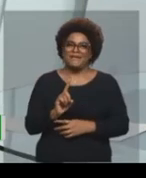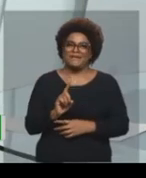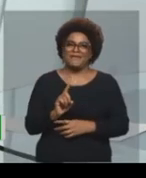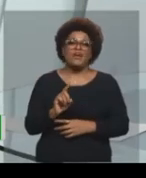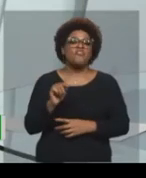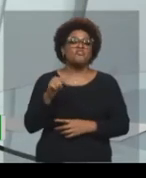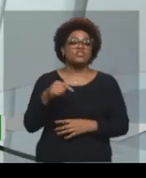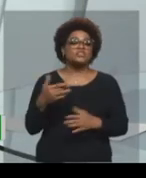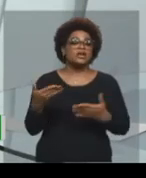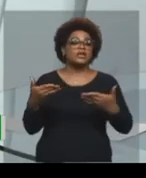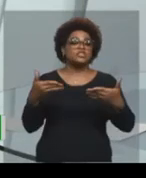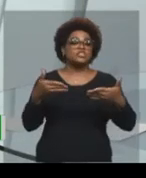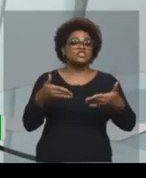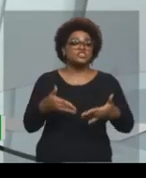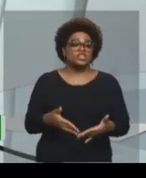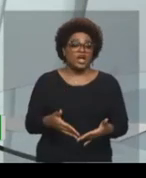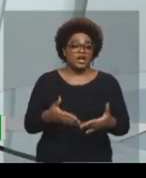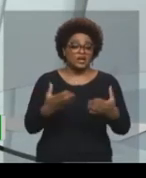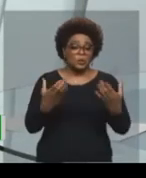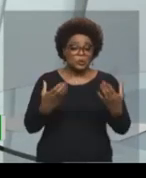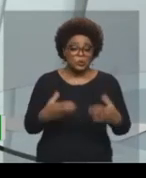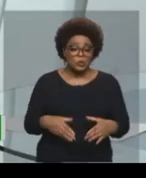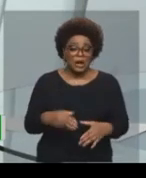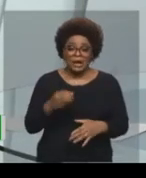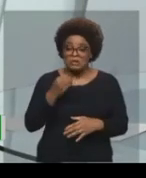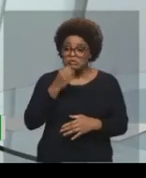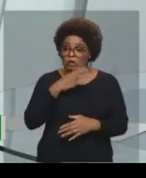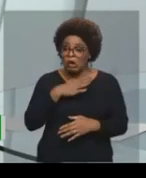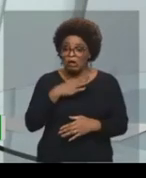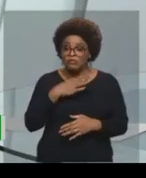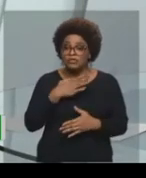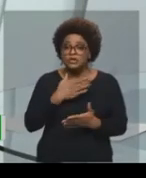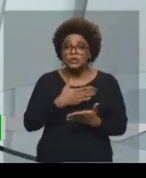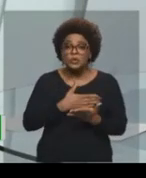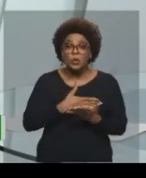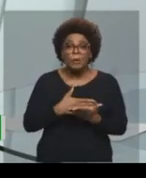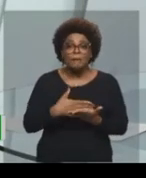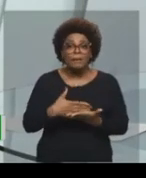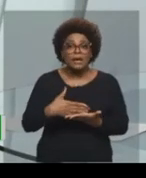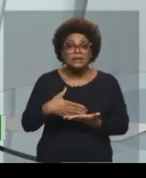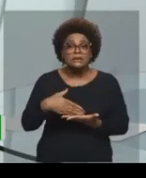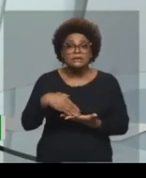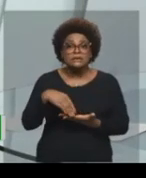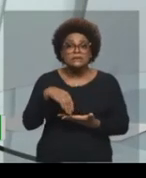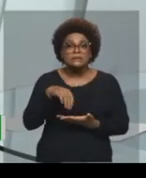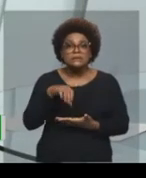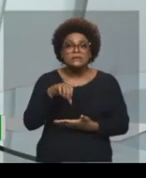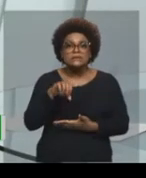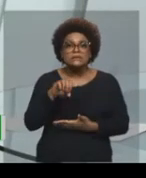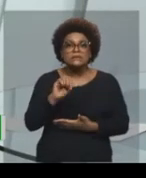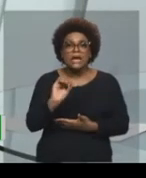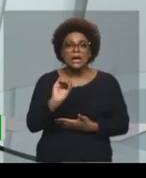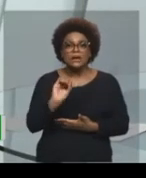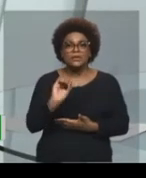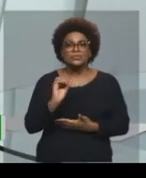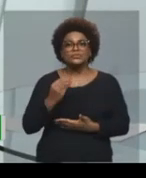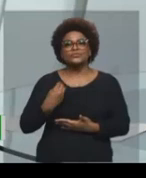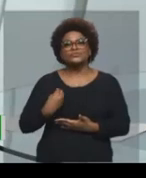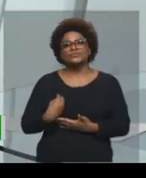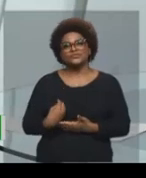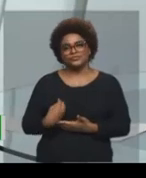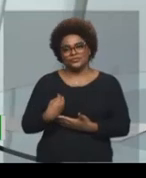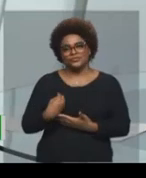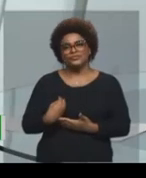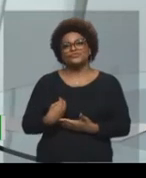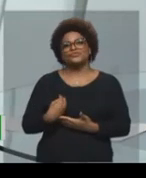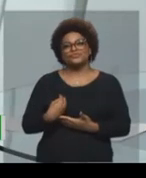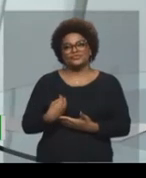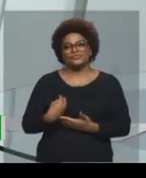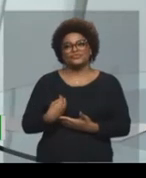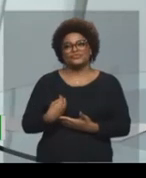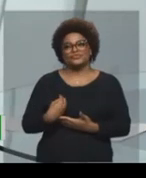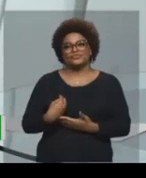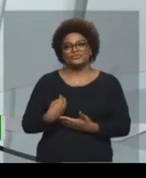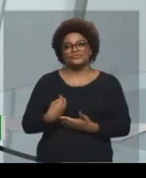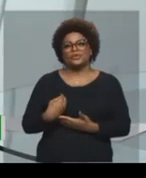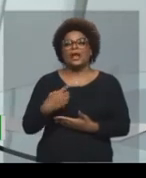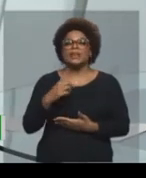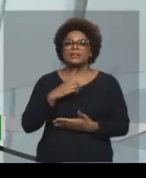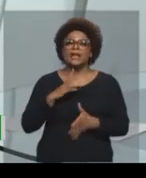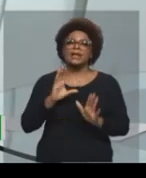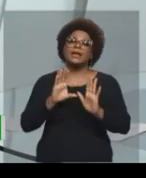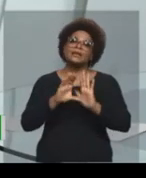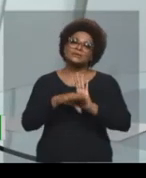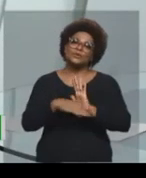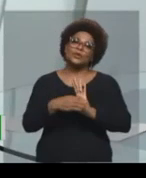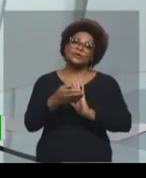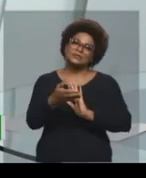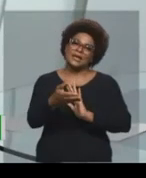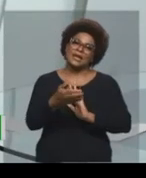está, sua vida, né? Família. Então tem esse sentido. A palavra é bonita, mas